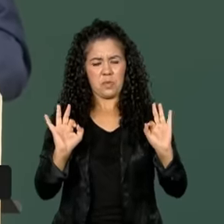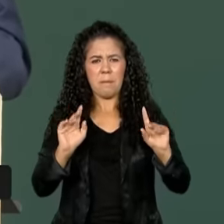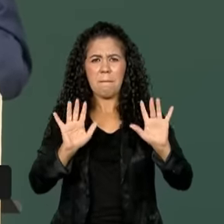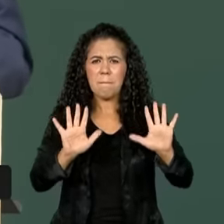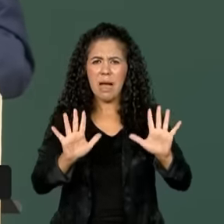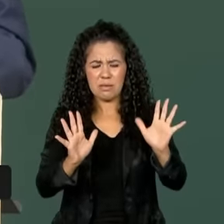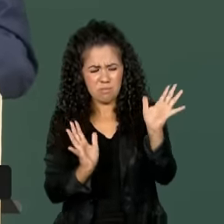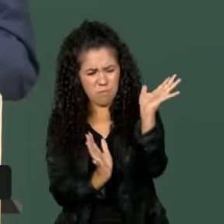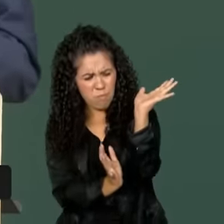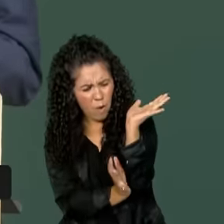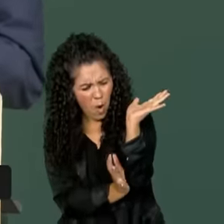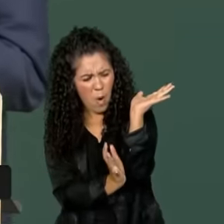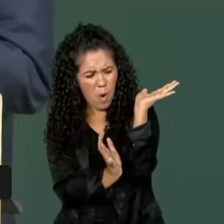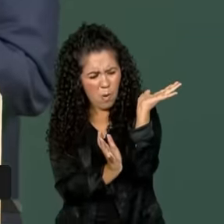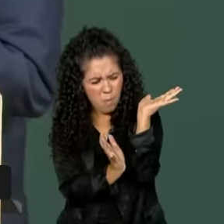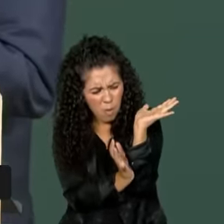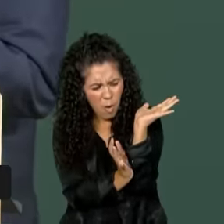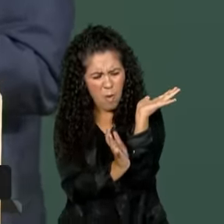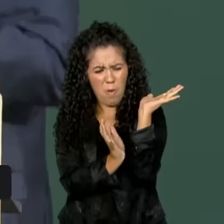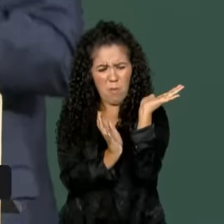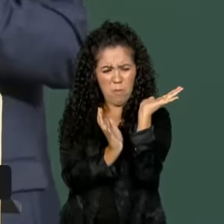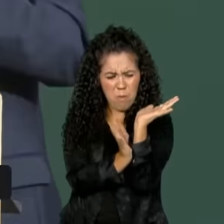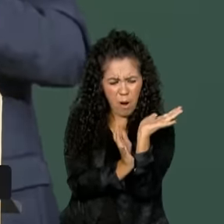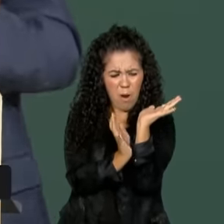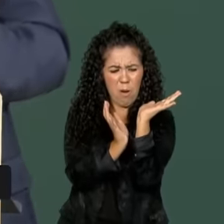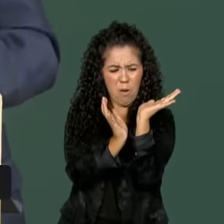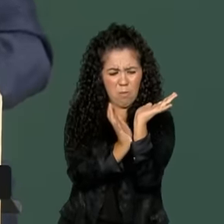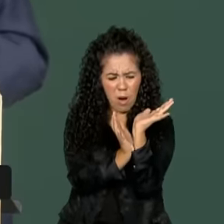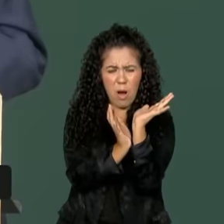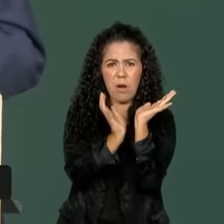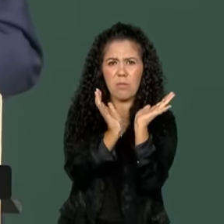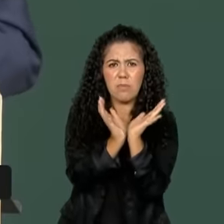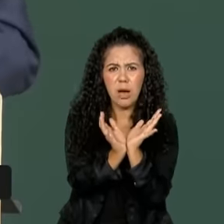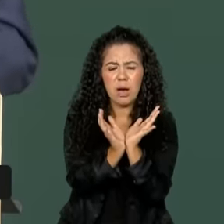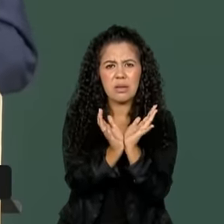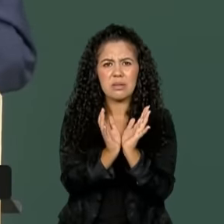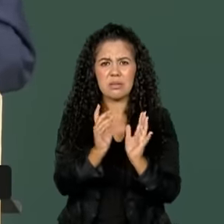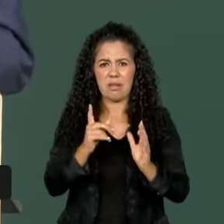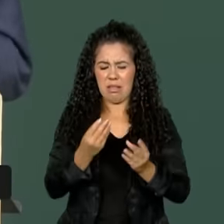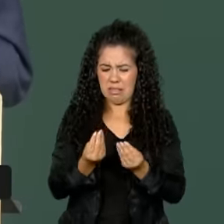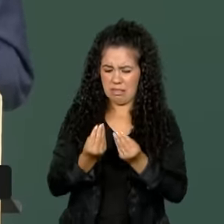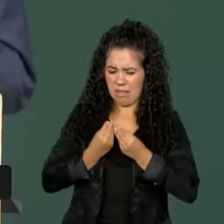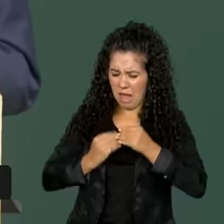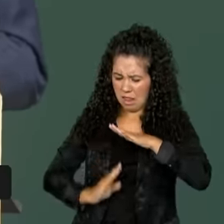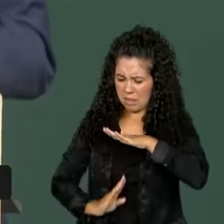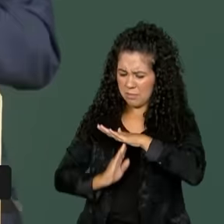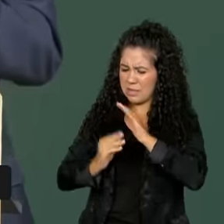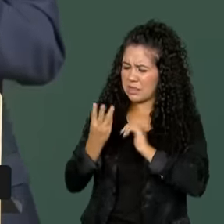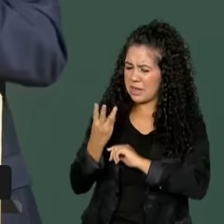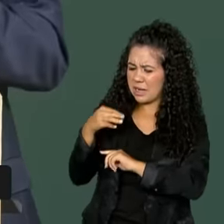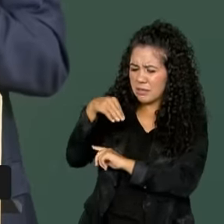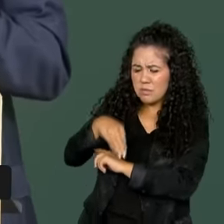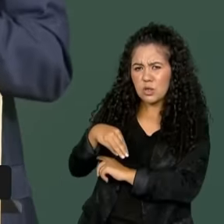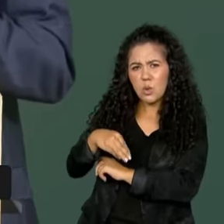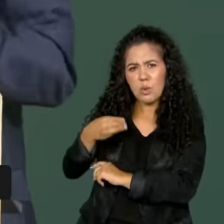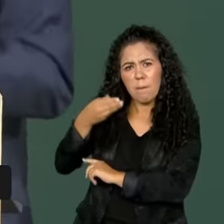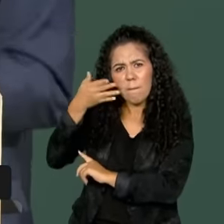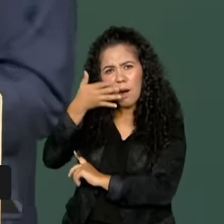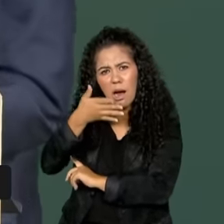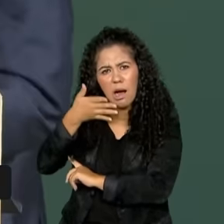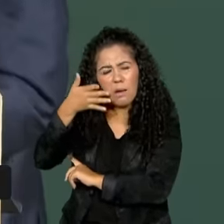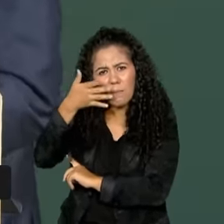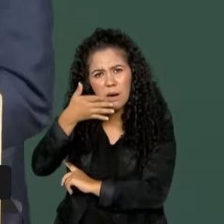burocrático. Ou seja, todo mundo só tem 3 minutos para falar e há muito...